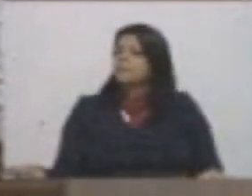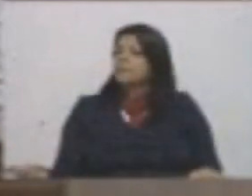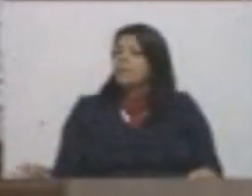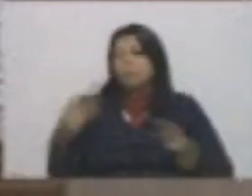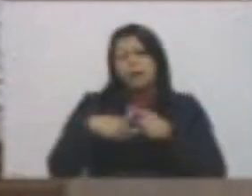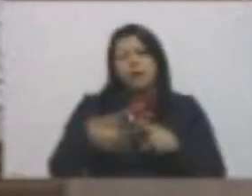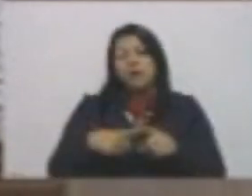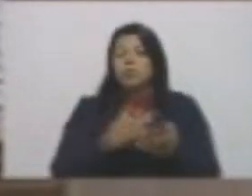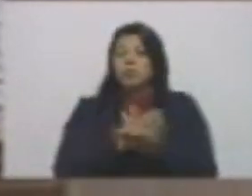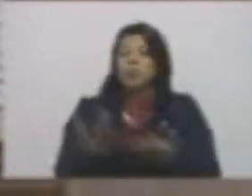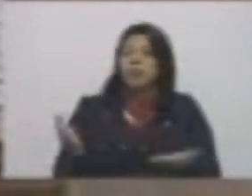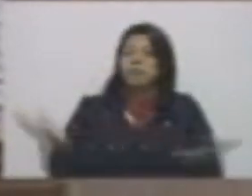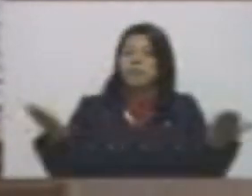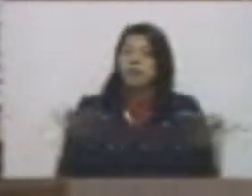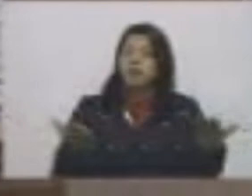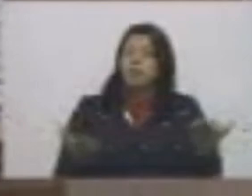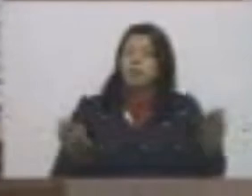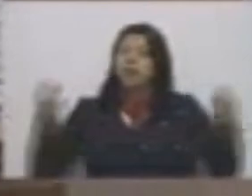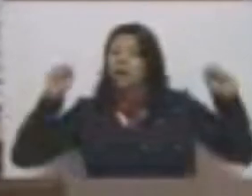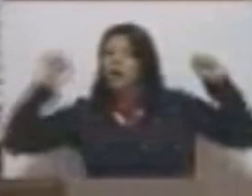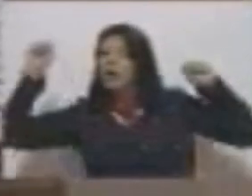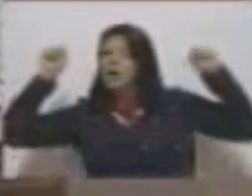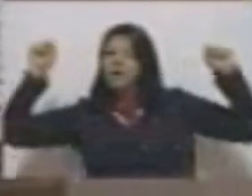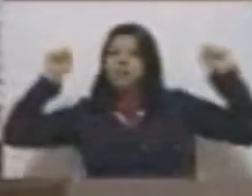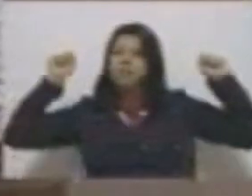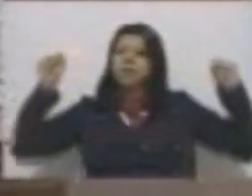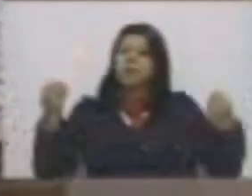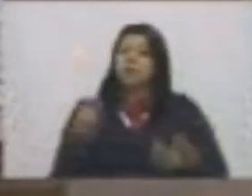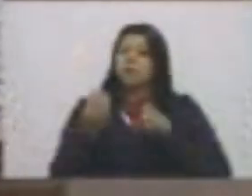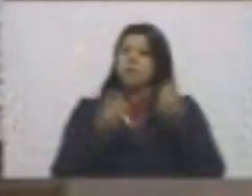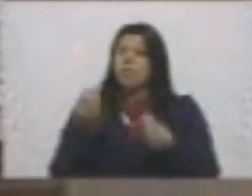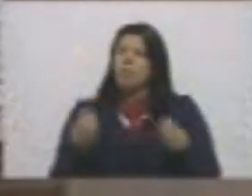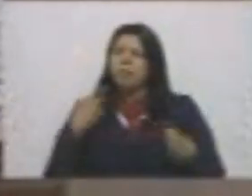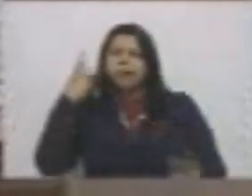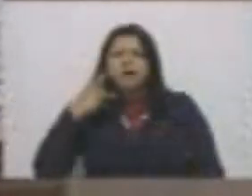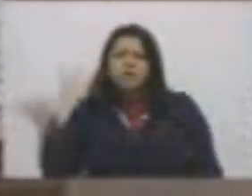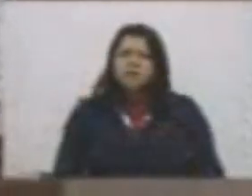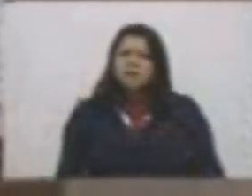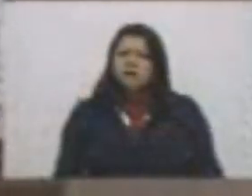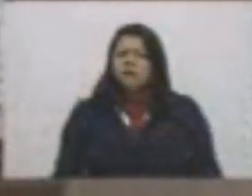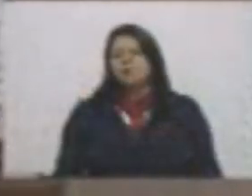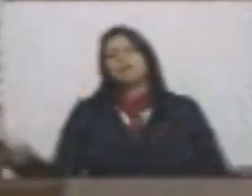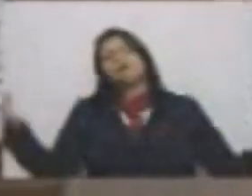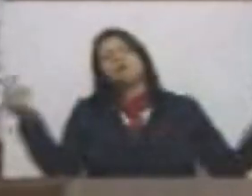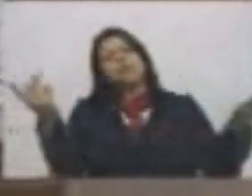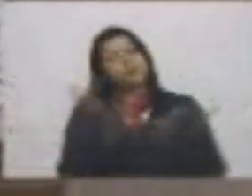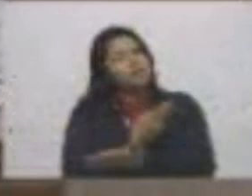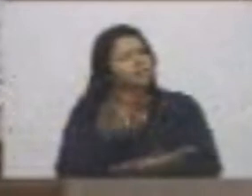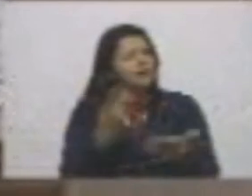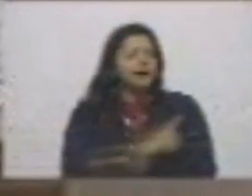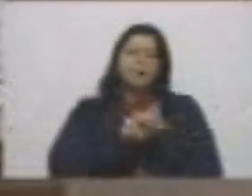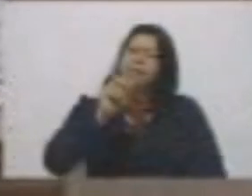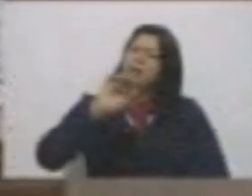campanha, vão usar isso agora como política? Não vai implementar. Não vai